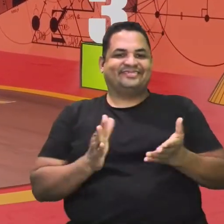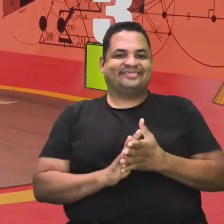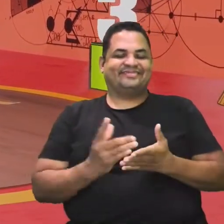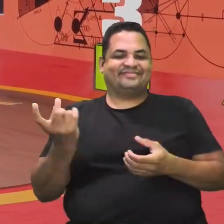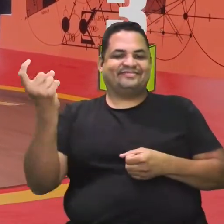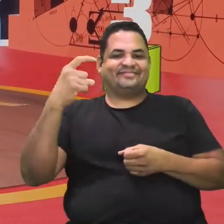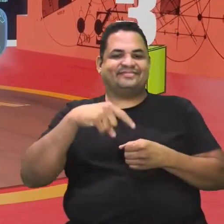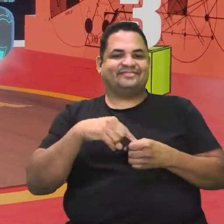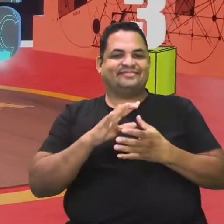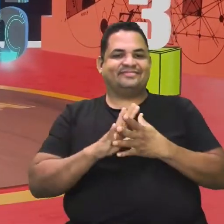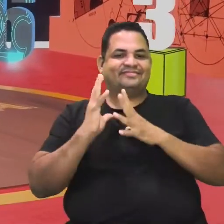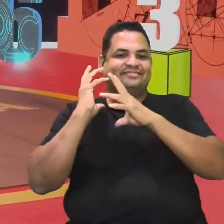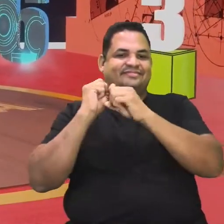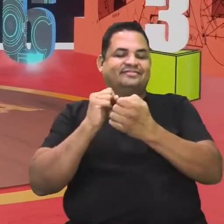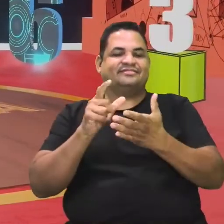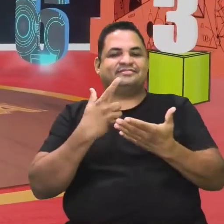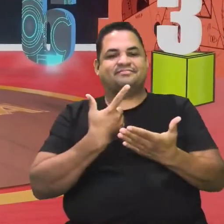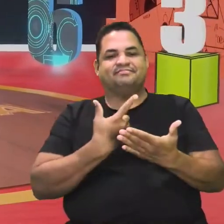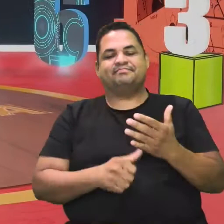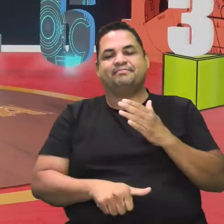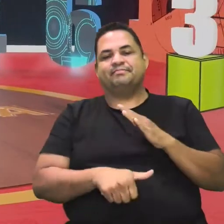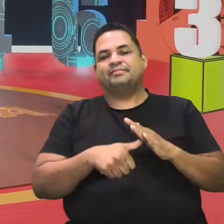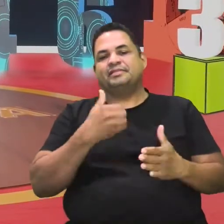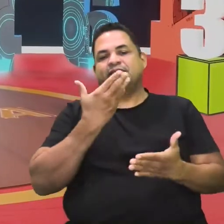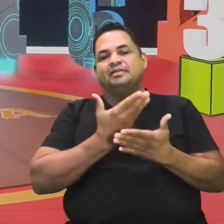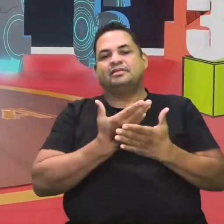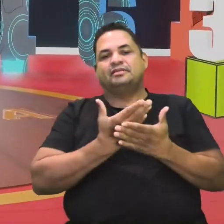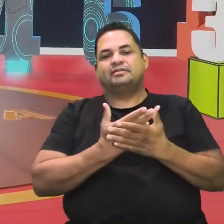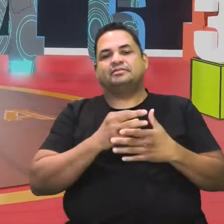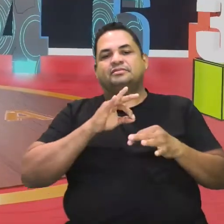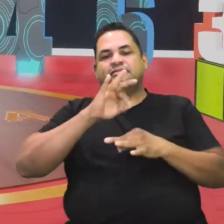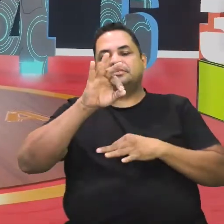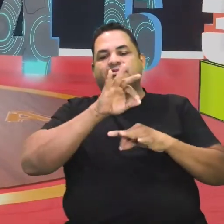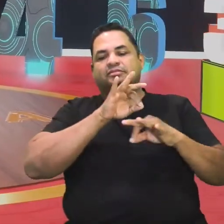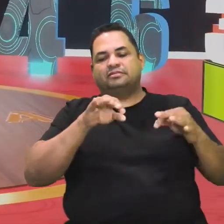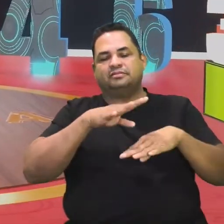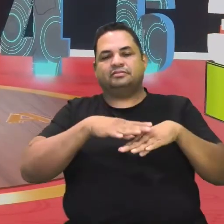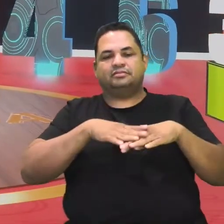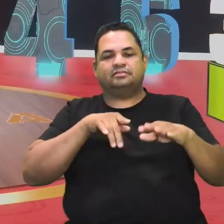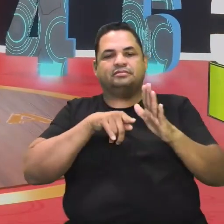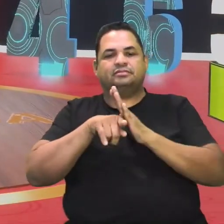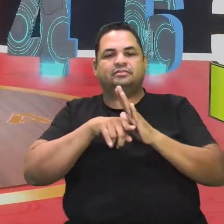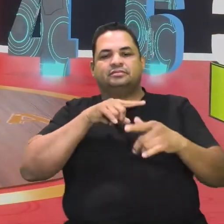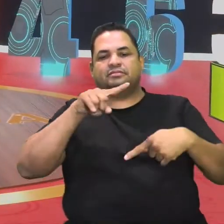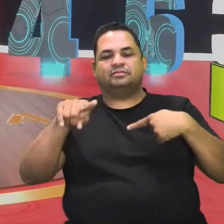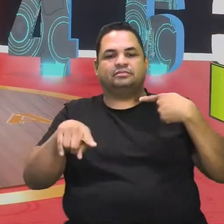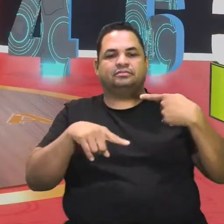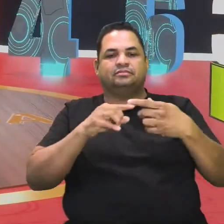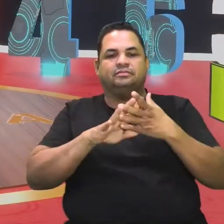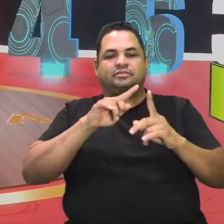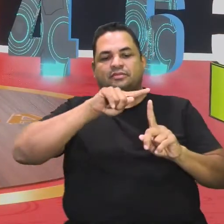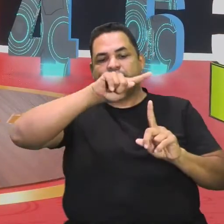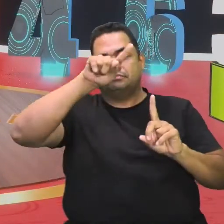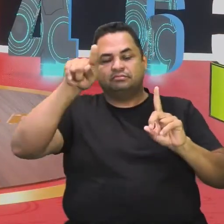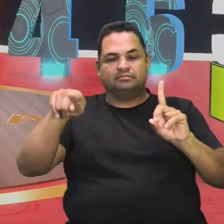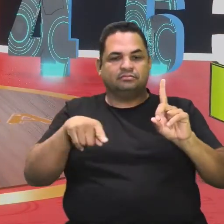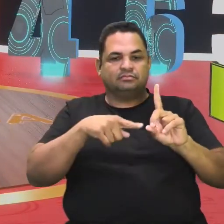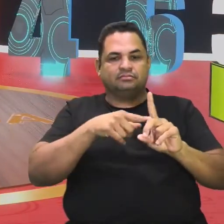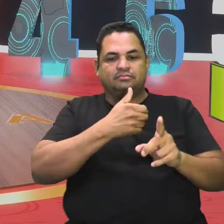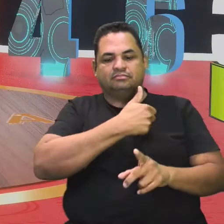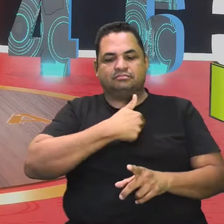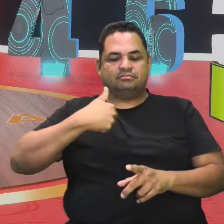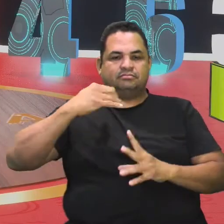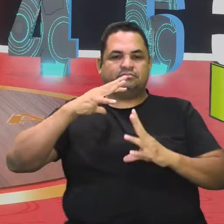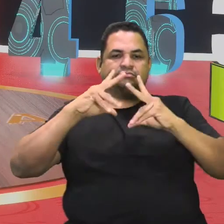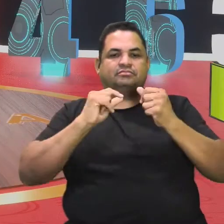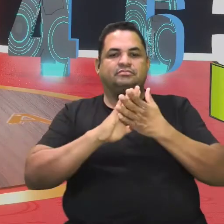Estamos de volta, revisando a primeira aula de geometria analítica, quando o objeto de estudo agora é a nossa circunferência. E o melhor de tudo é que